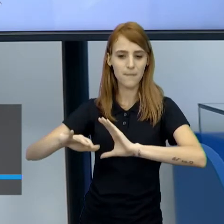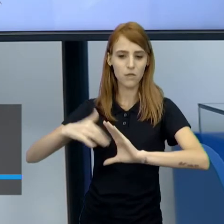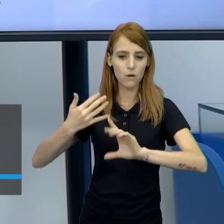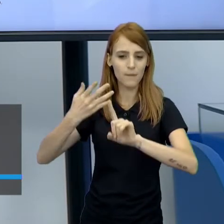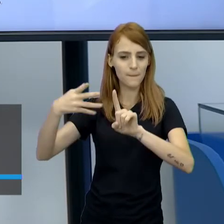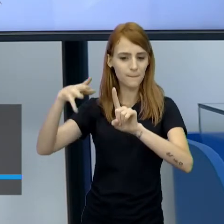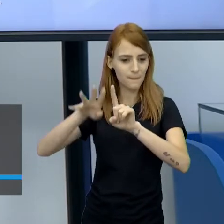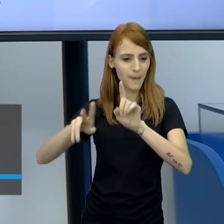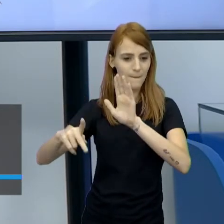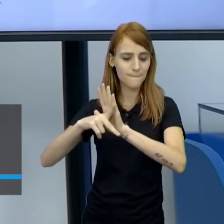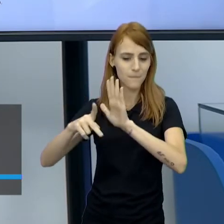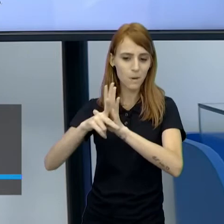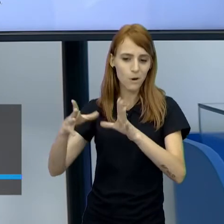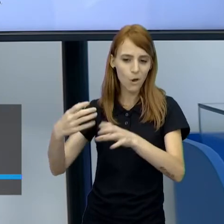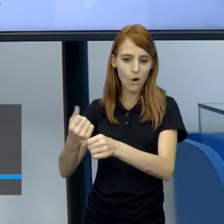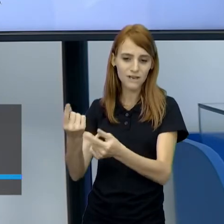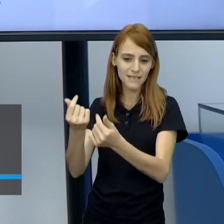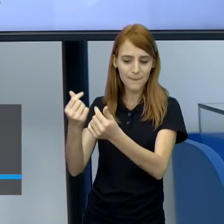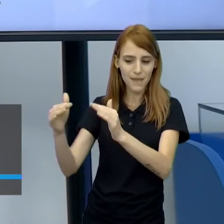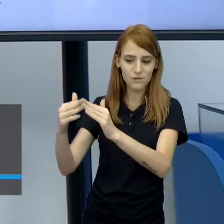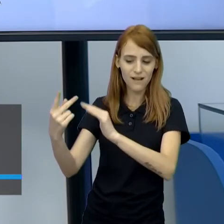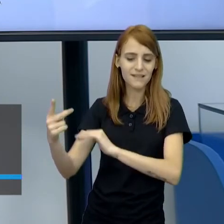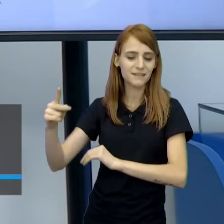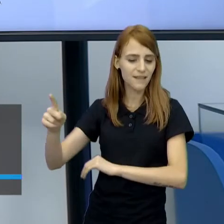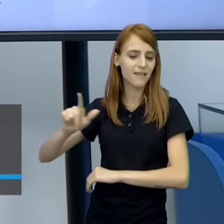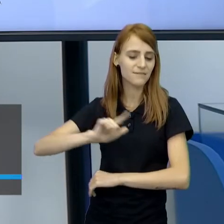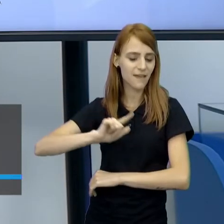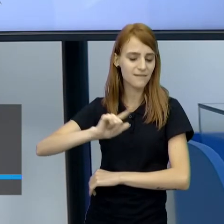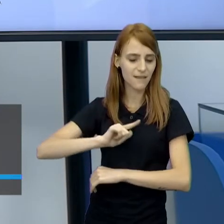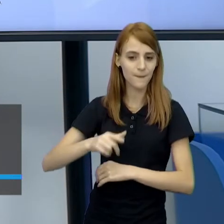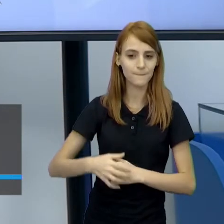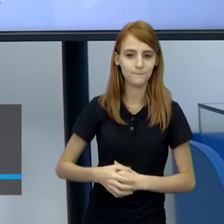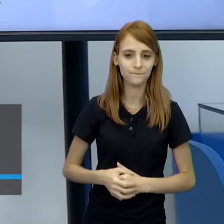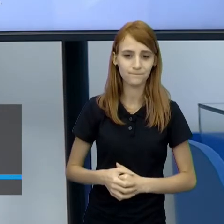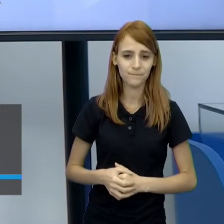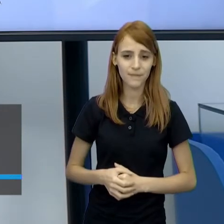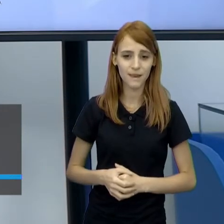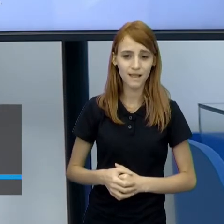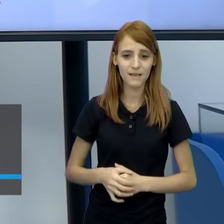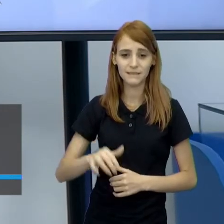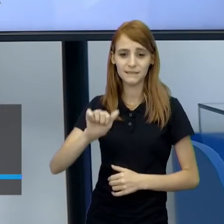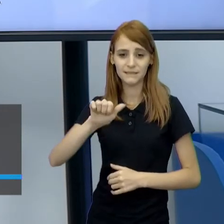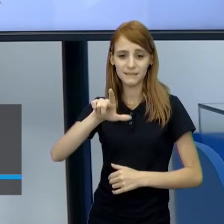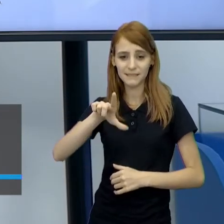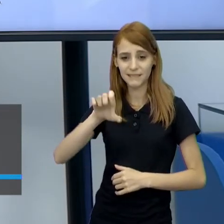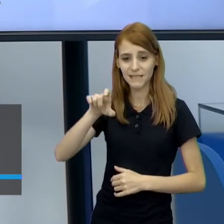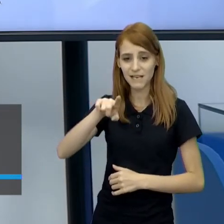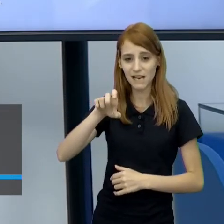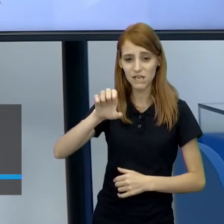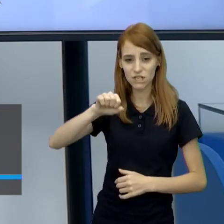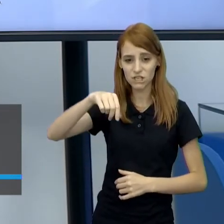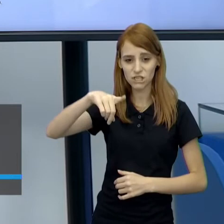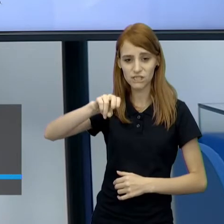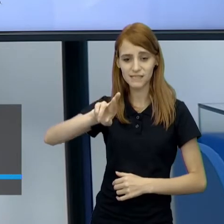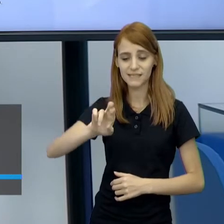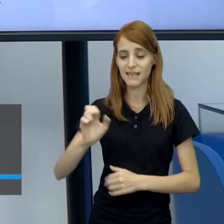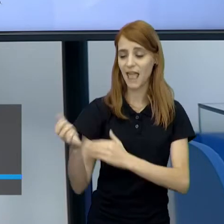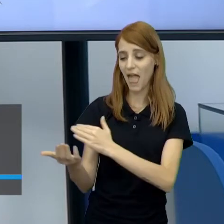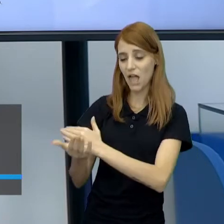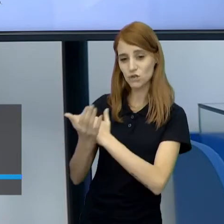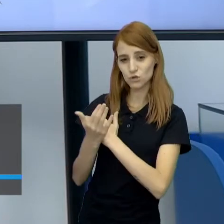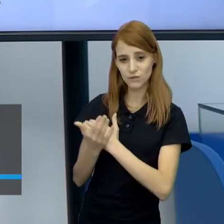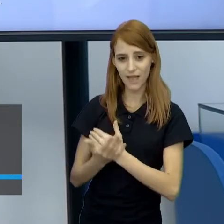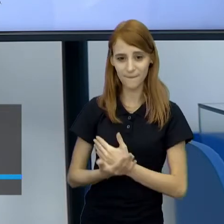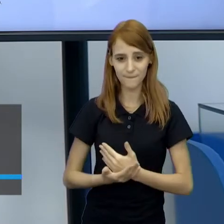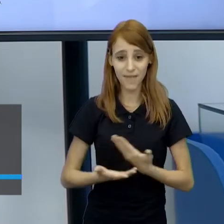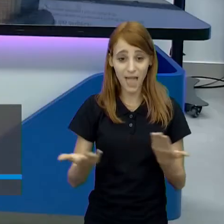2 filhos adolescentes, ela colocou aí para eles. Então vamos lá. Então o professor Alexandre, que é expert em planilha, ele vai nos ajudar, mas não